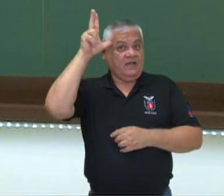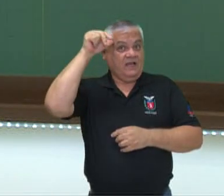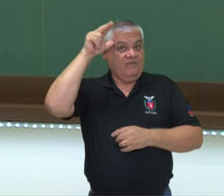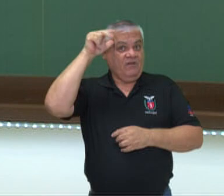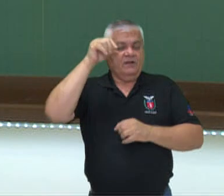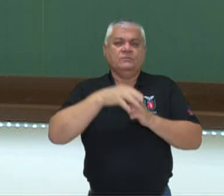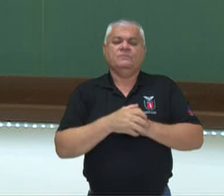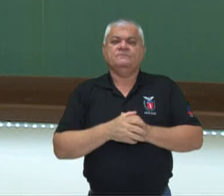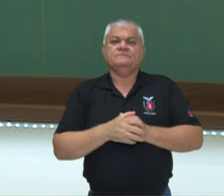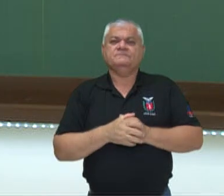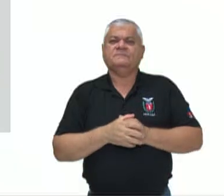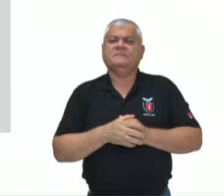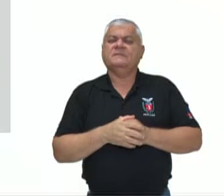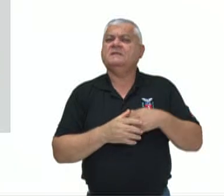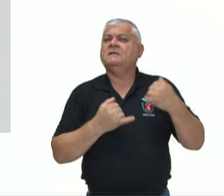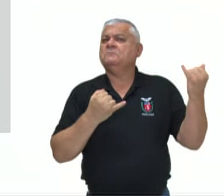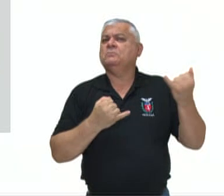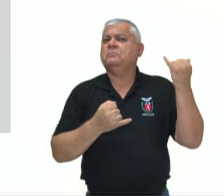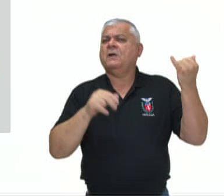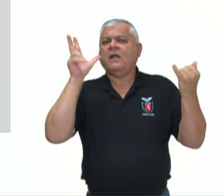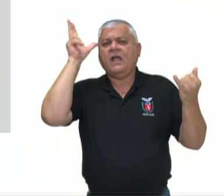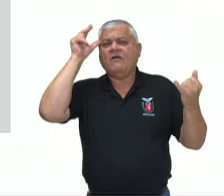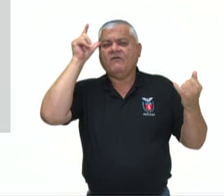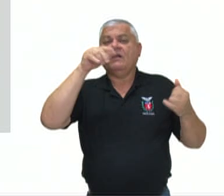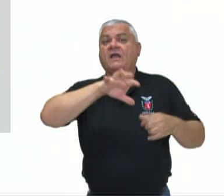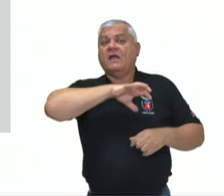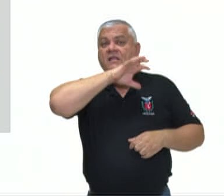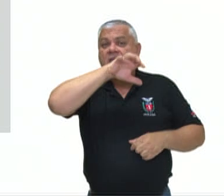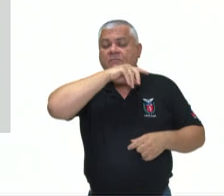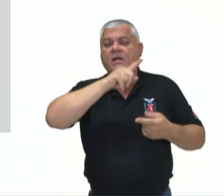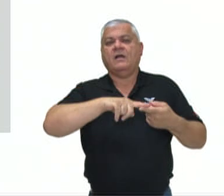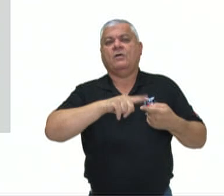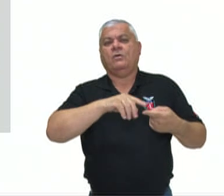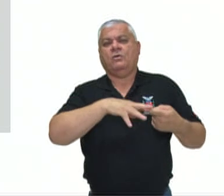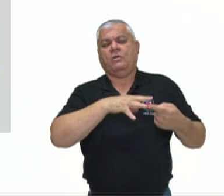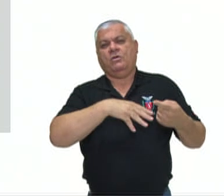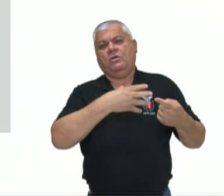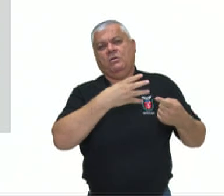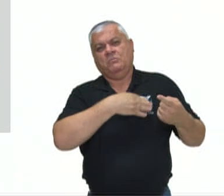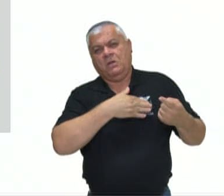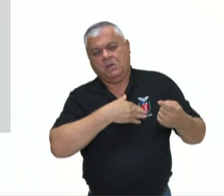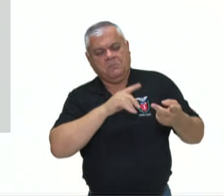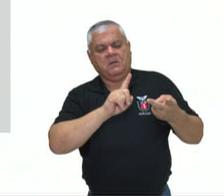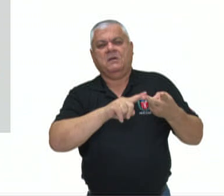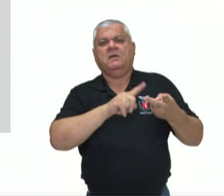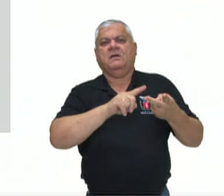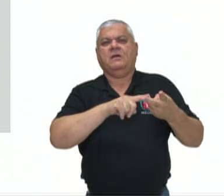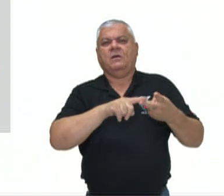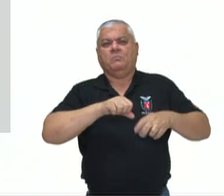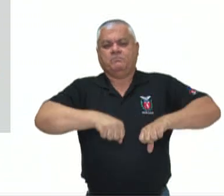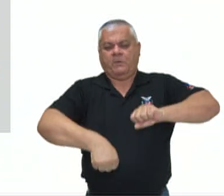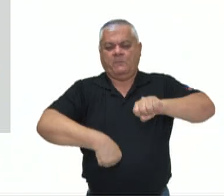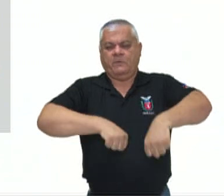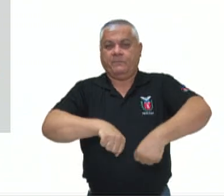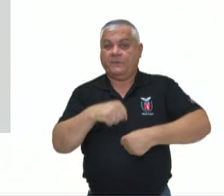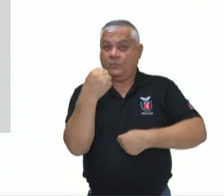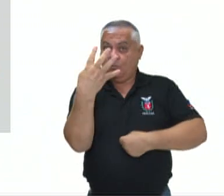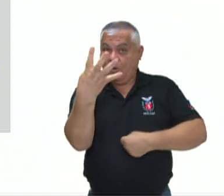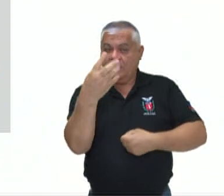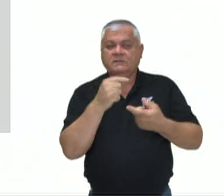essencial a um cavalo? Cavalos são animais mamíferos, quadrúpedes, herbívoros. Então, isso é o